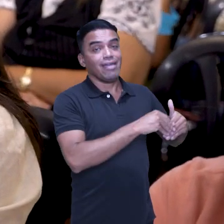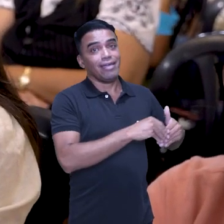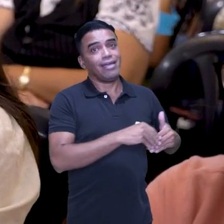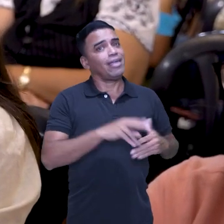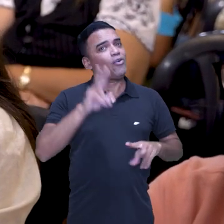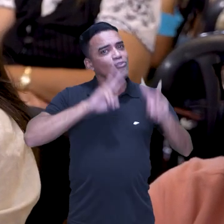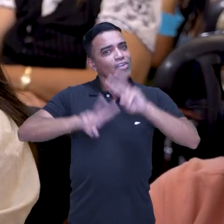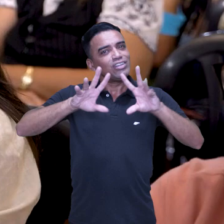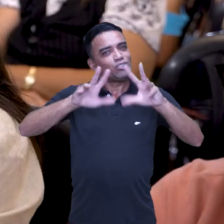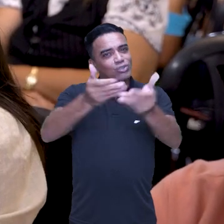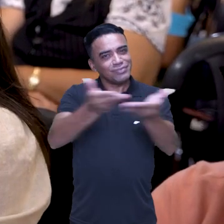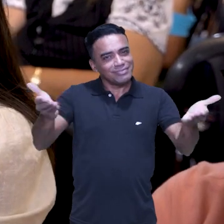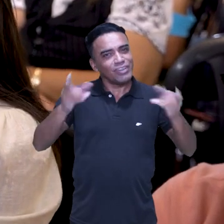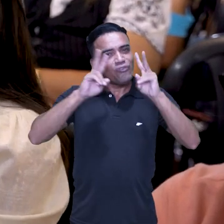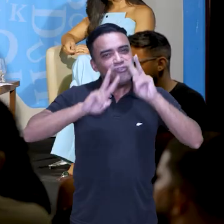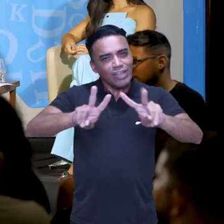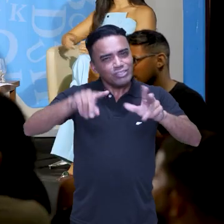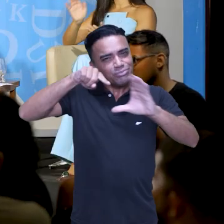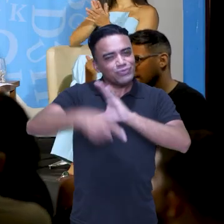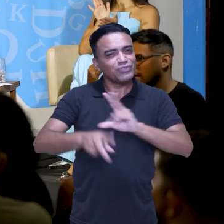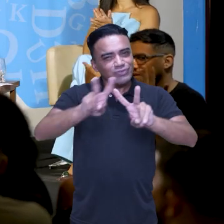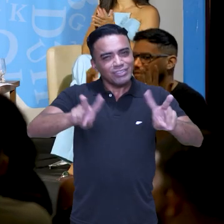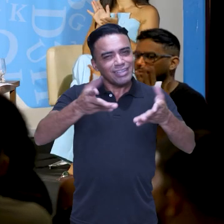vocês todos. Obrigada.